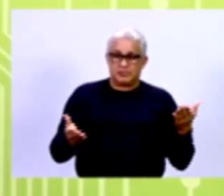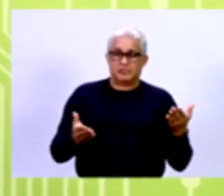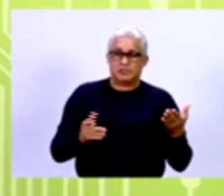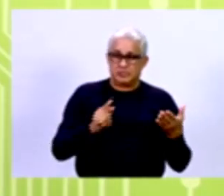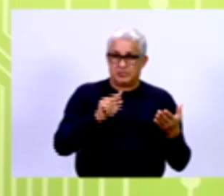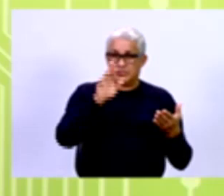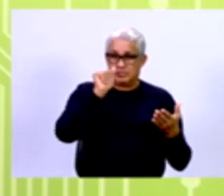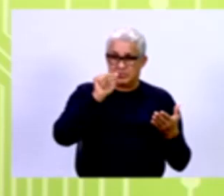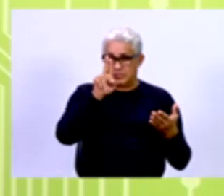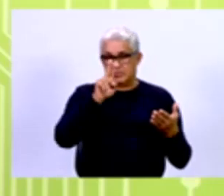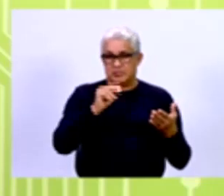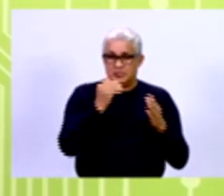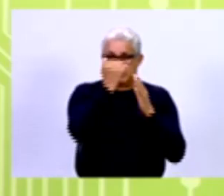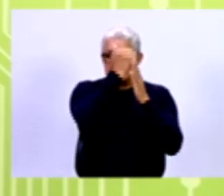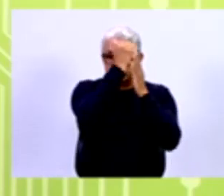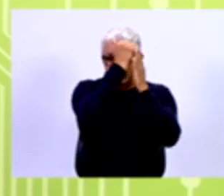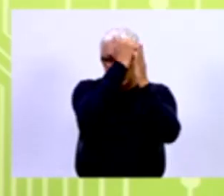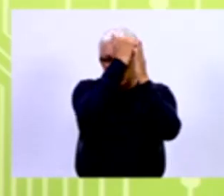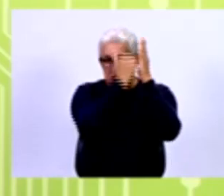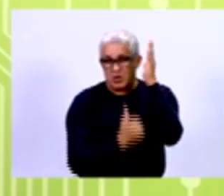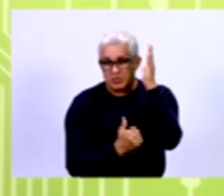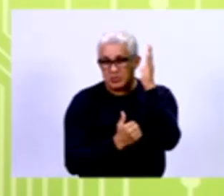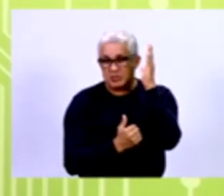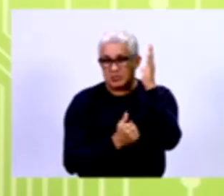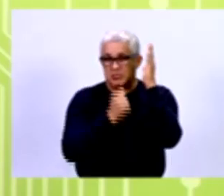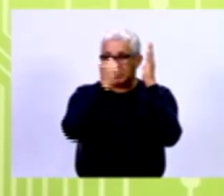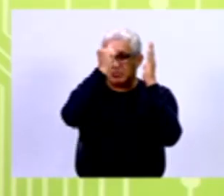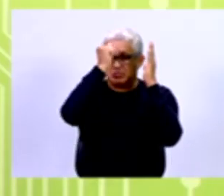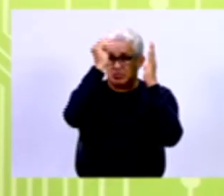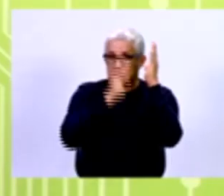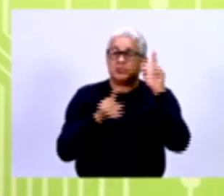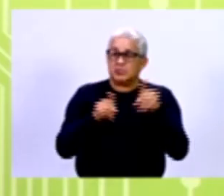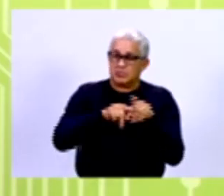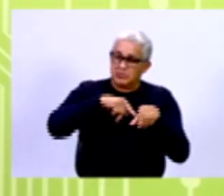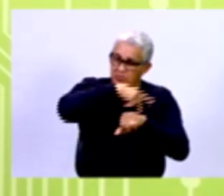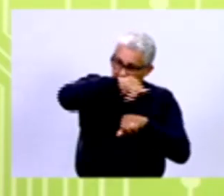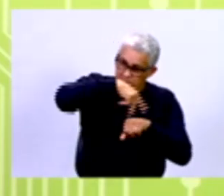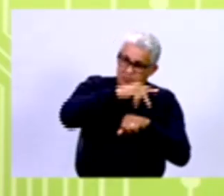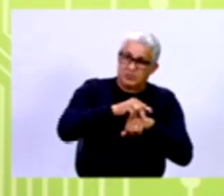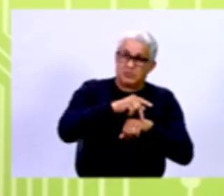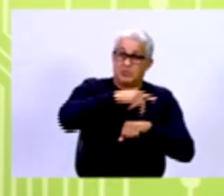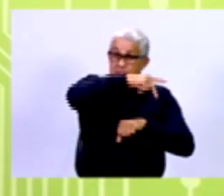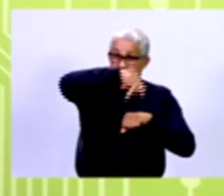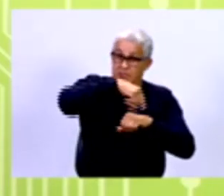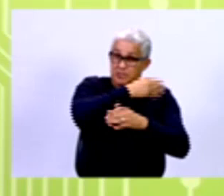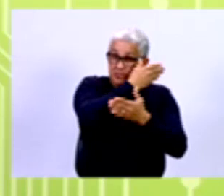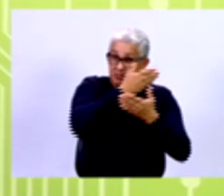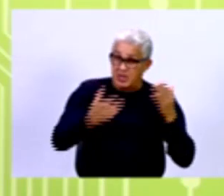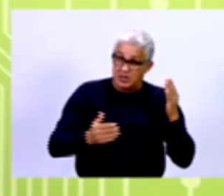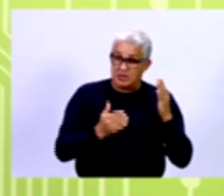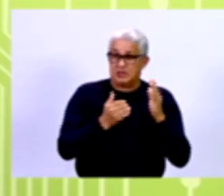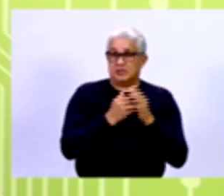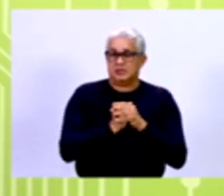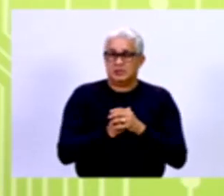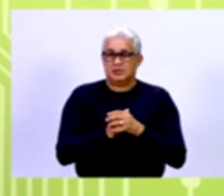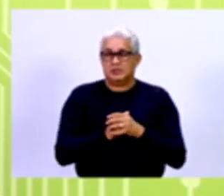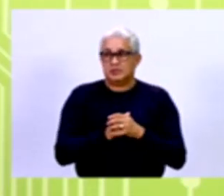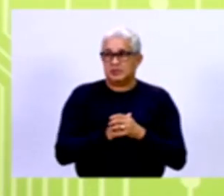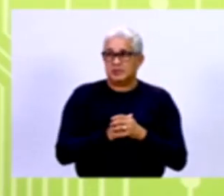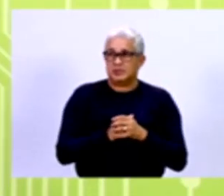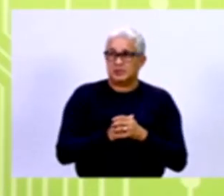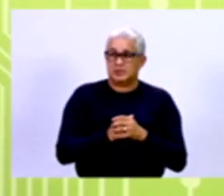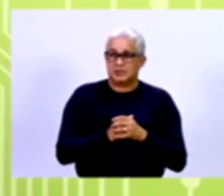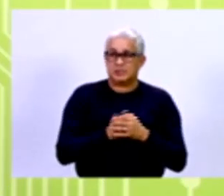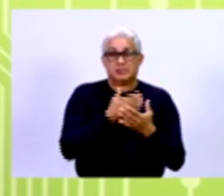investimento para o Brasil e para os demais países? Quando o país perde o grau de investimento,